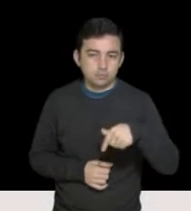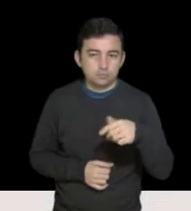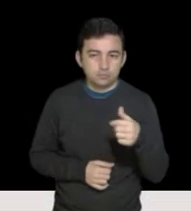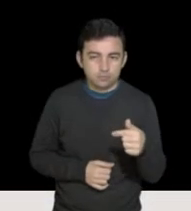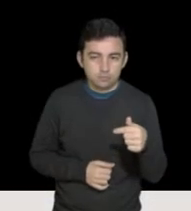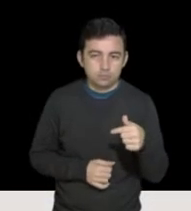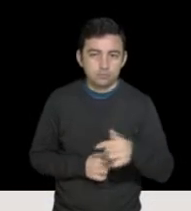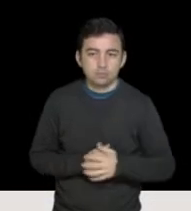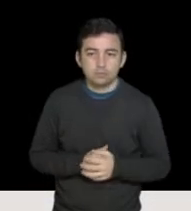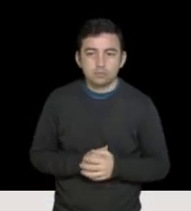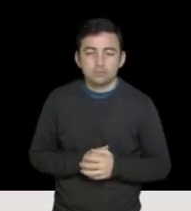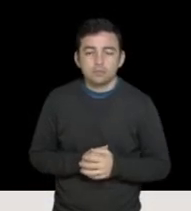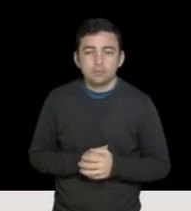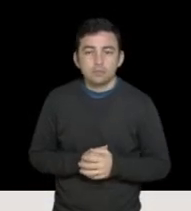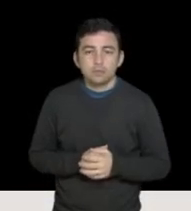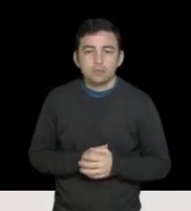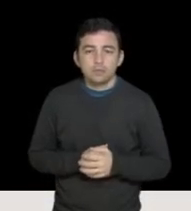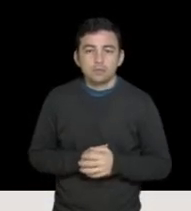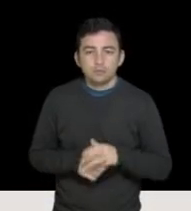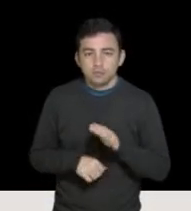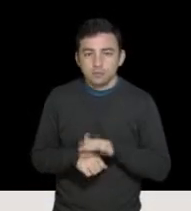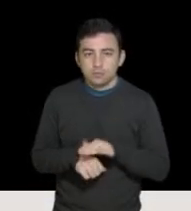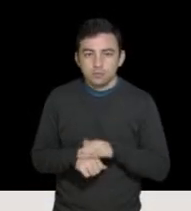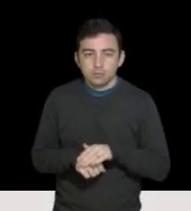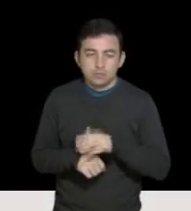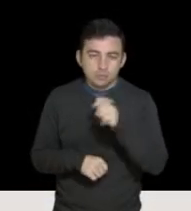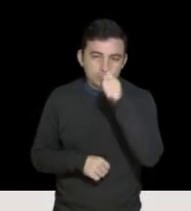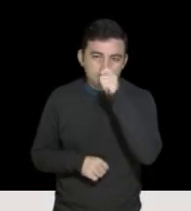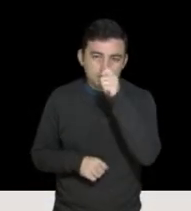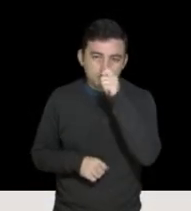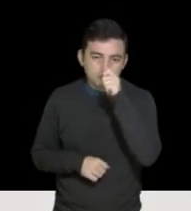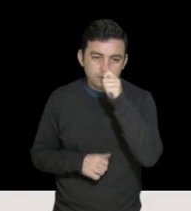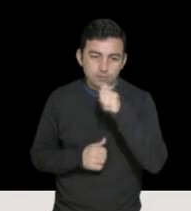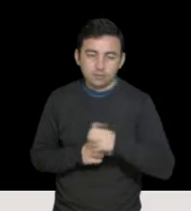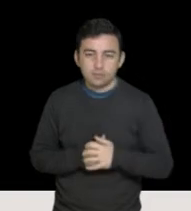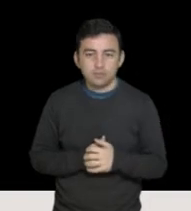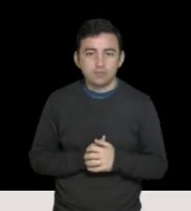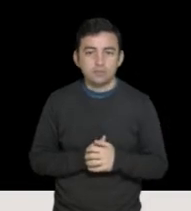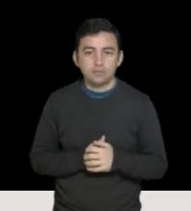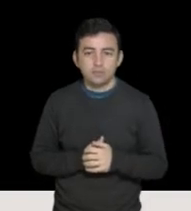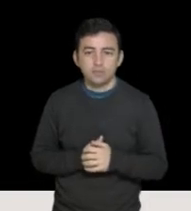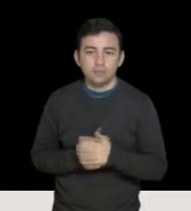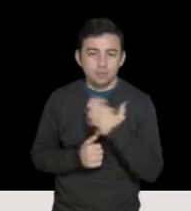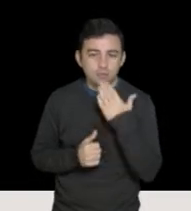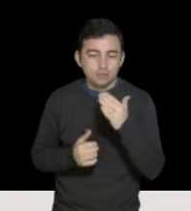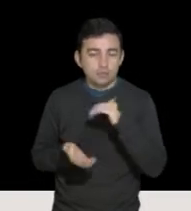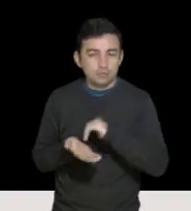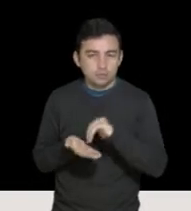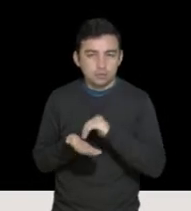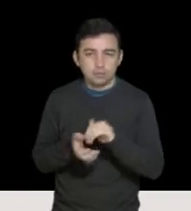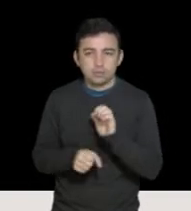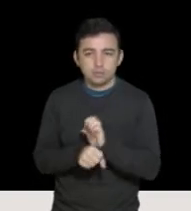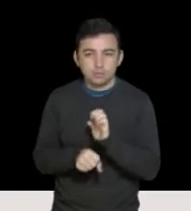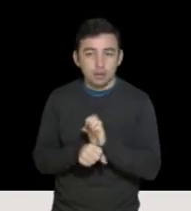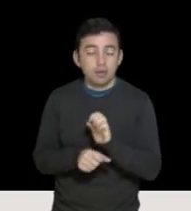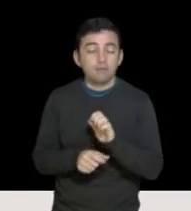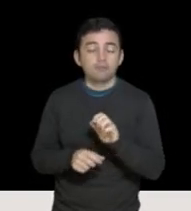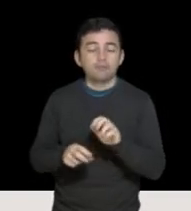277. Autor, deputado João Amin, solicitando ao secretário de Estado da